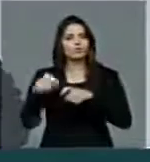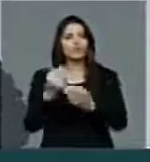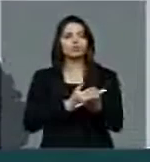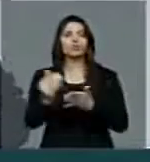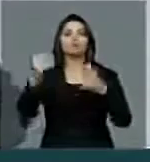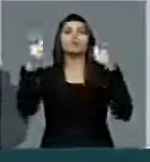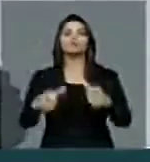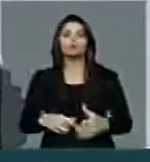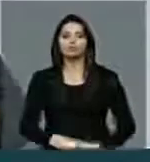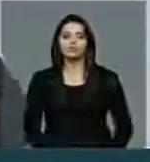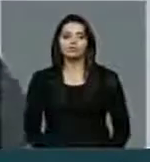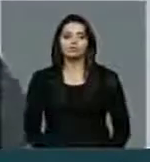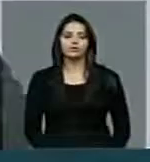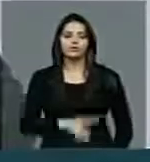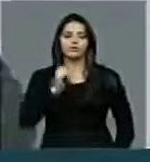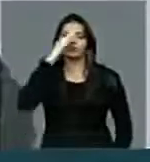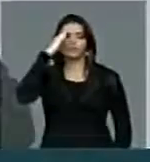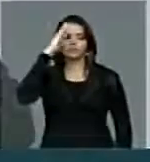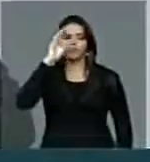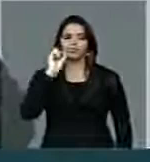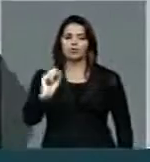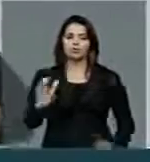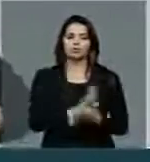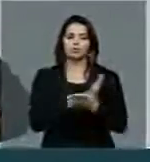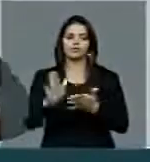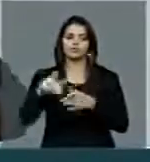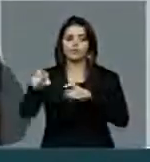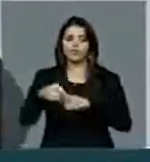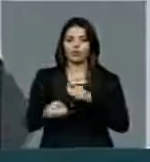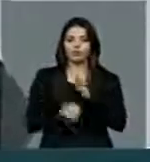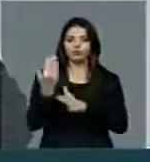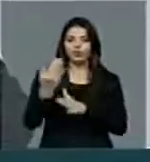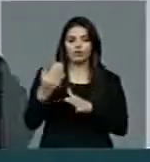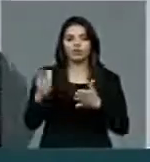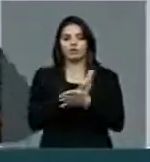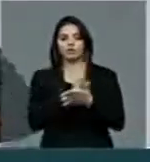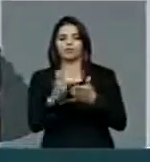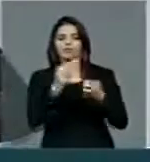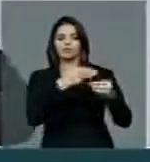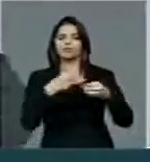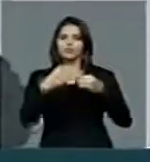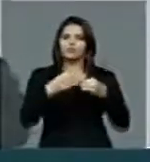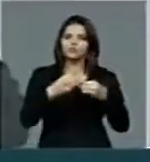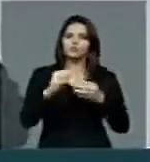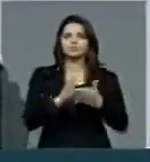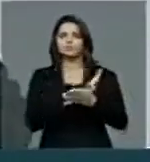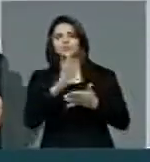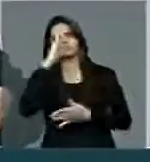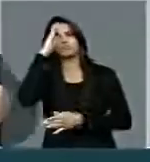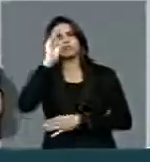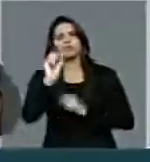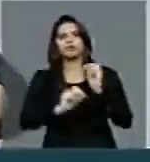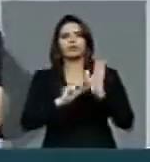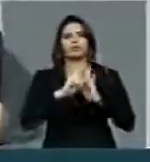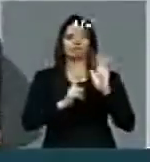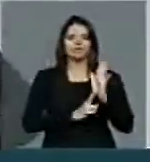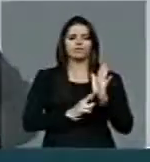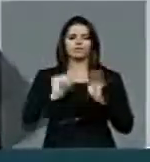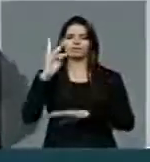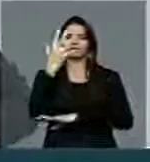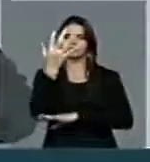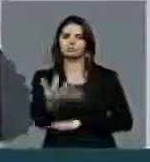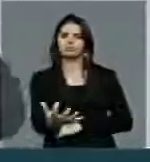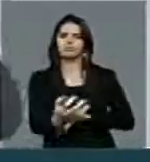por onde? Vai priorizar determinadas produções? Vai priorizar determinados municípios? Vai determinar critérios como frente de